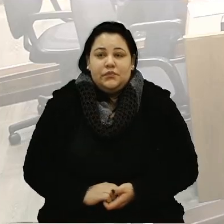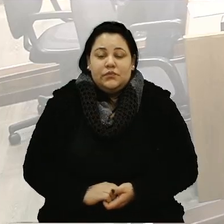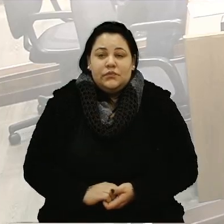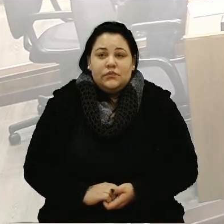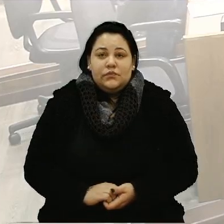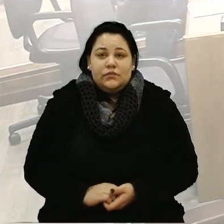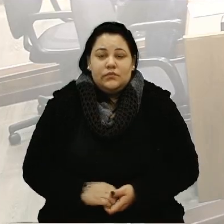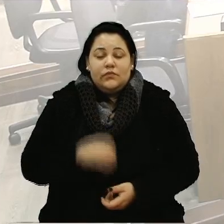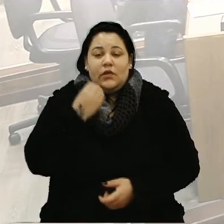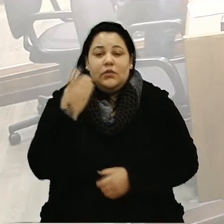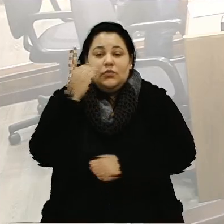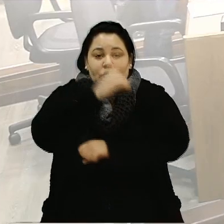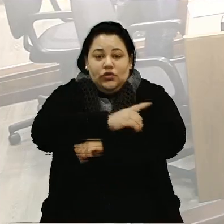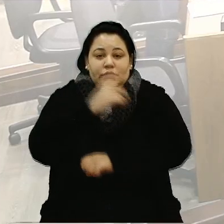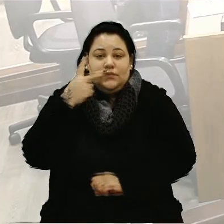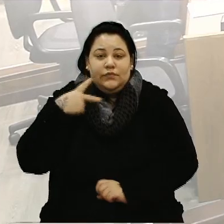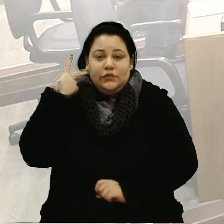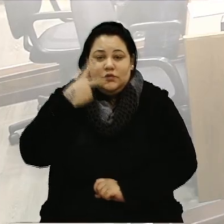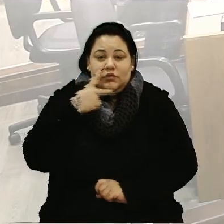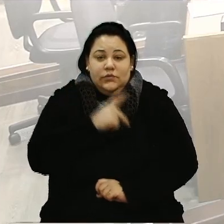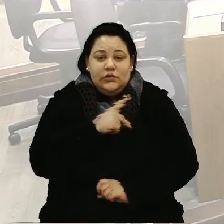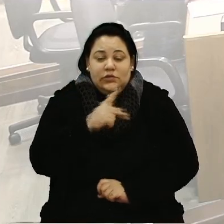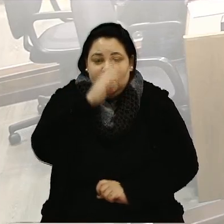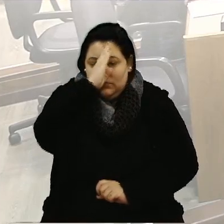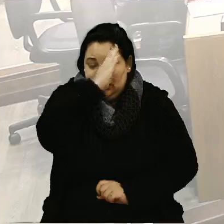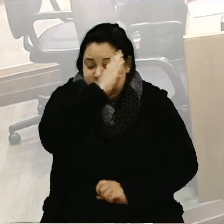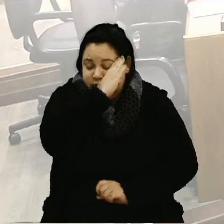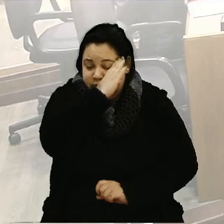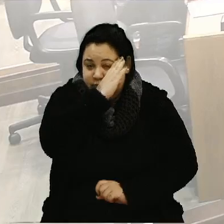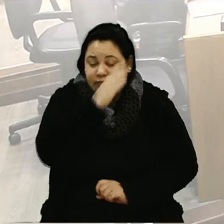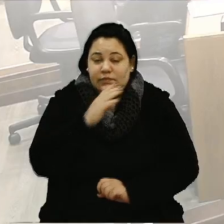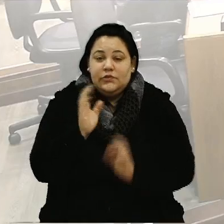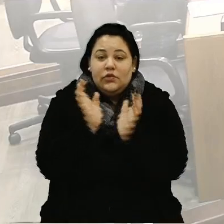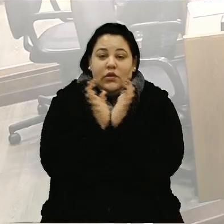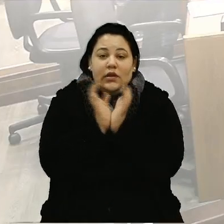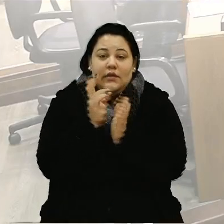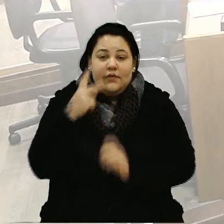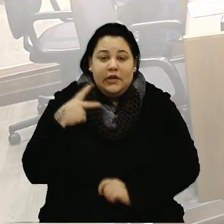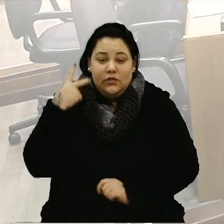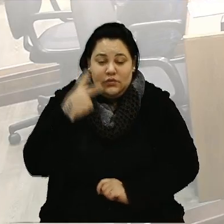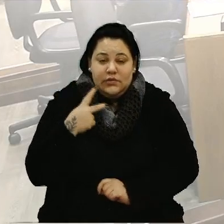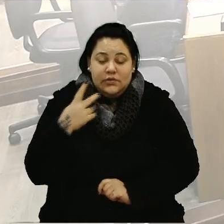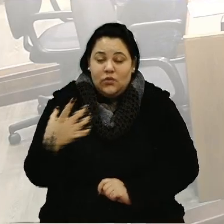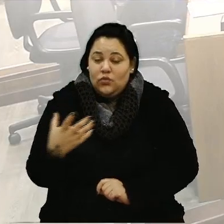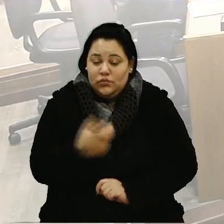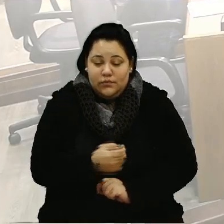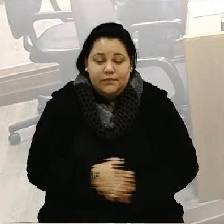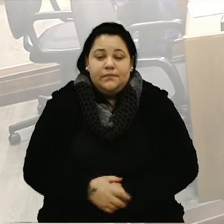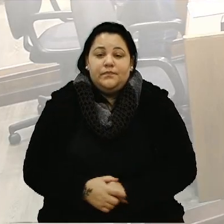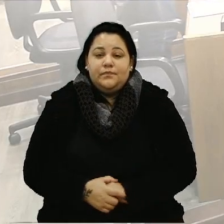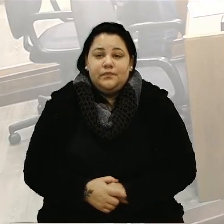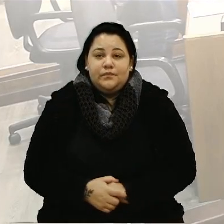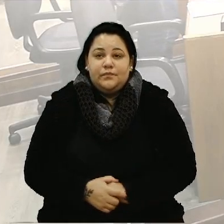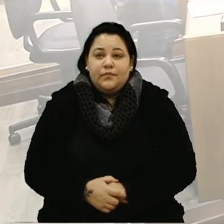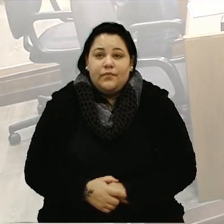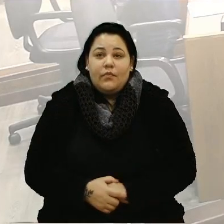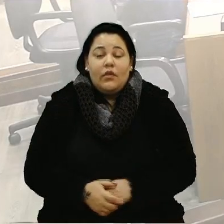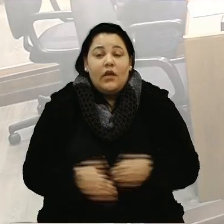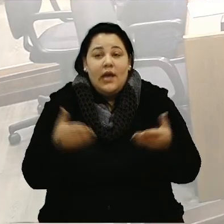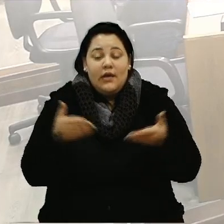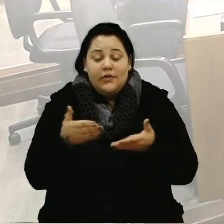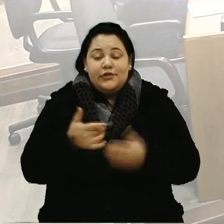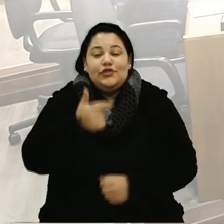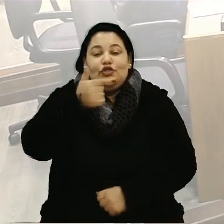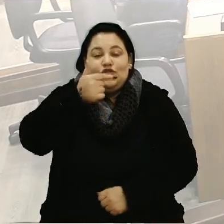Bom dia, vereador presidente Bressan, colegas vereadores, colegas vereadoras. Cá estamos aqui mais